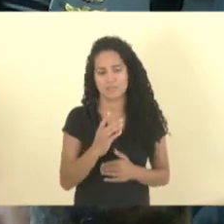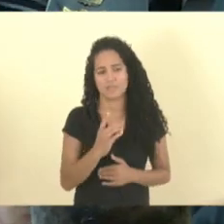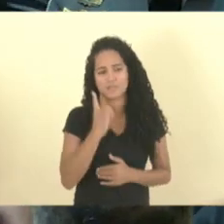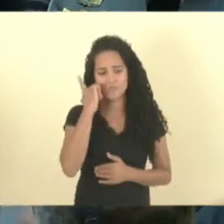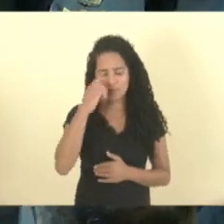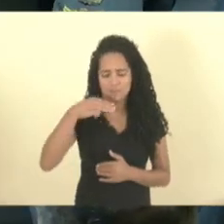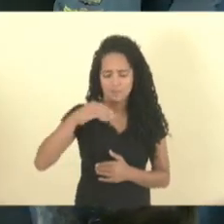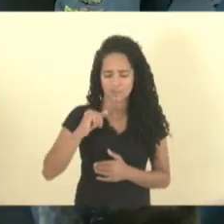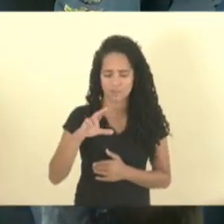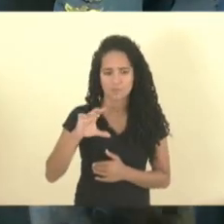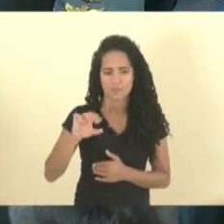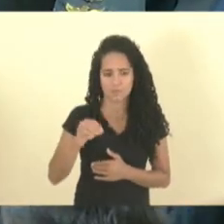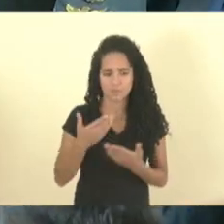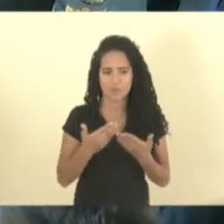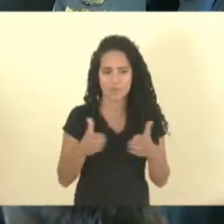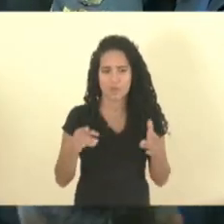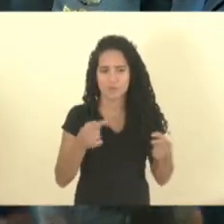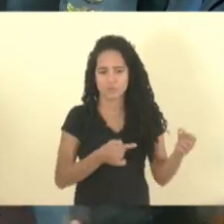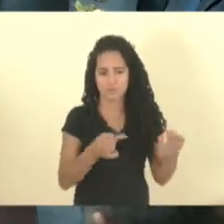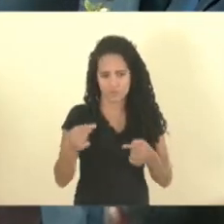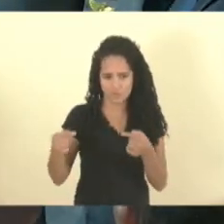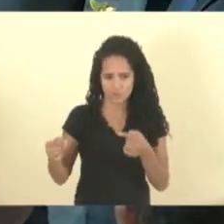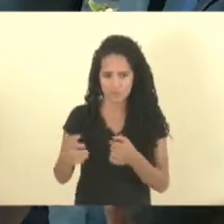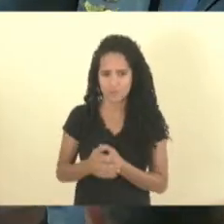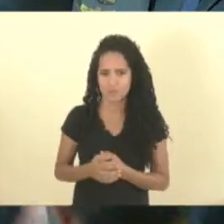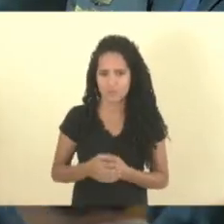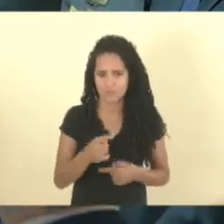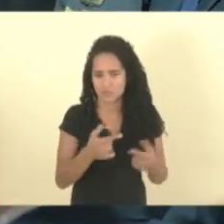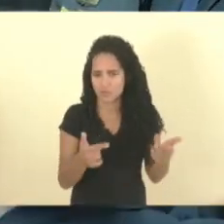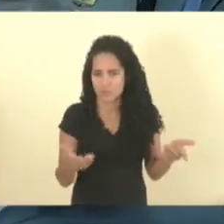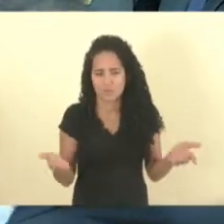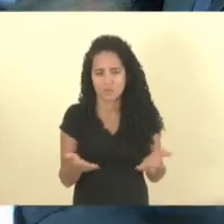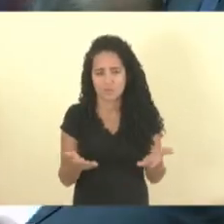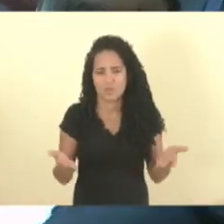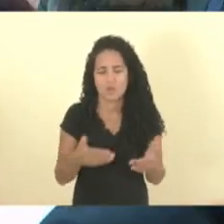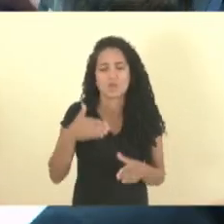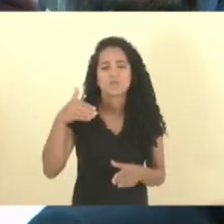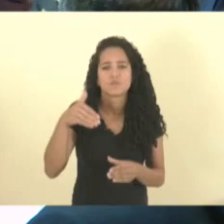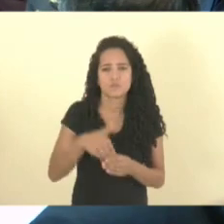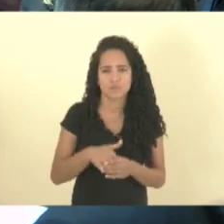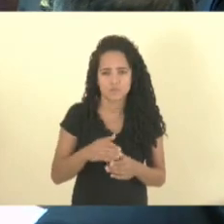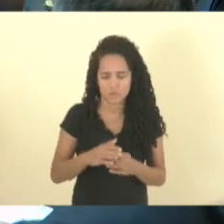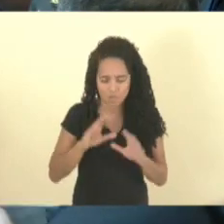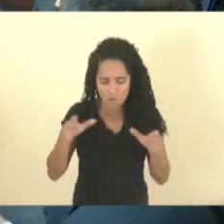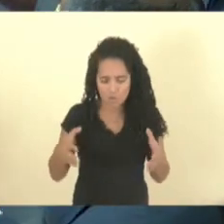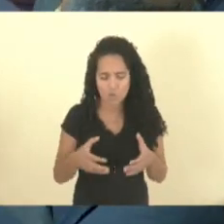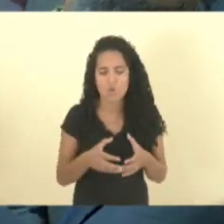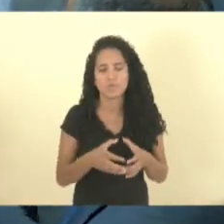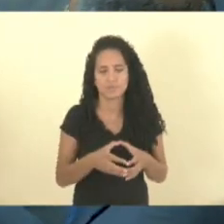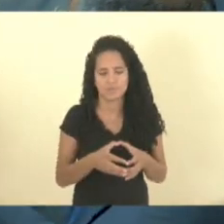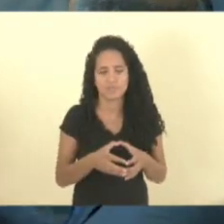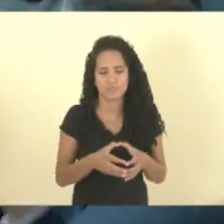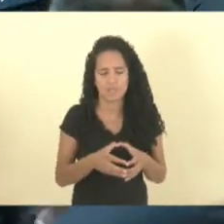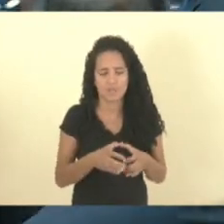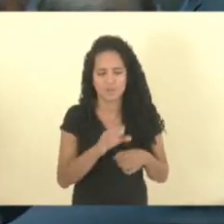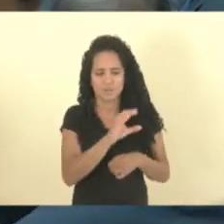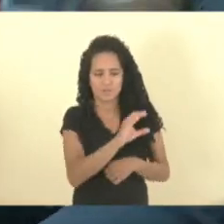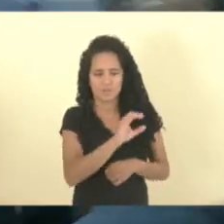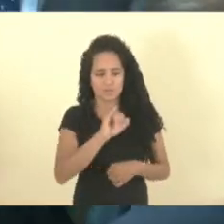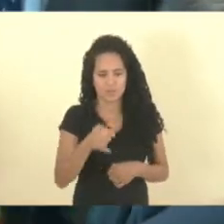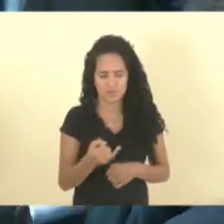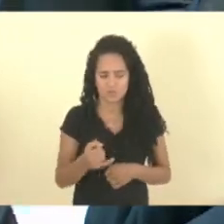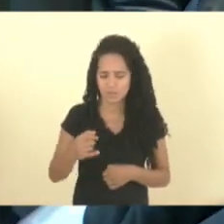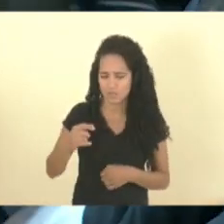Santos. Coloca a matéria em discussão, não tendo que querer discutir a matéria, coloca em votação na Comissão de Constituição e Justiça. Como voto, o deputado Denílson,